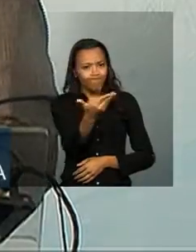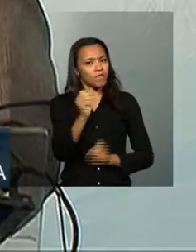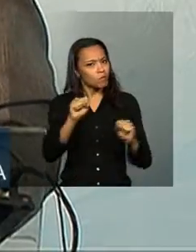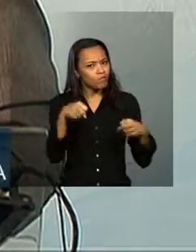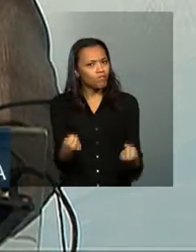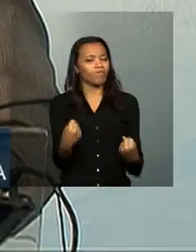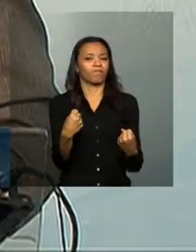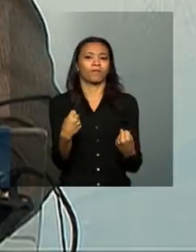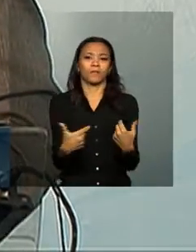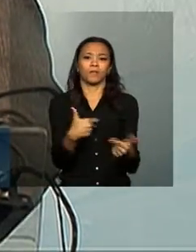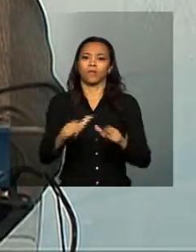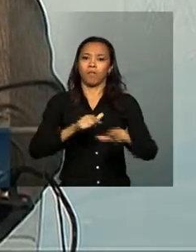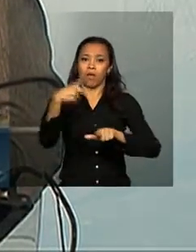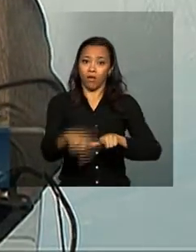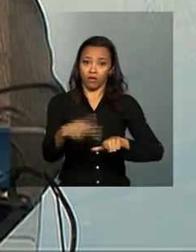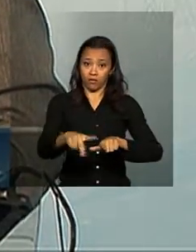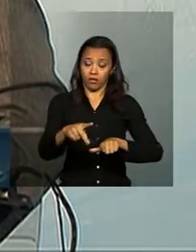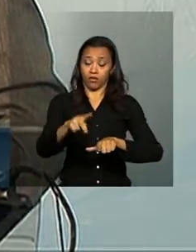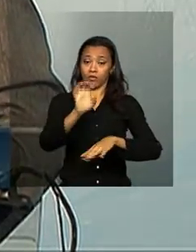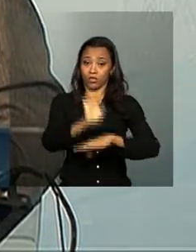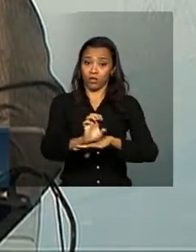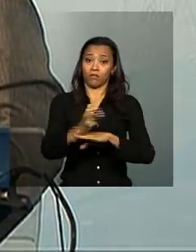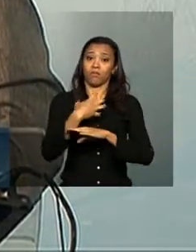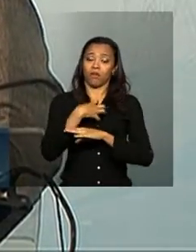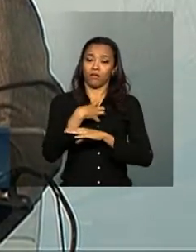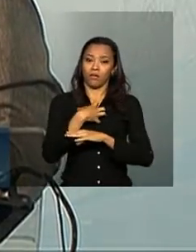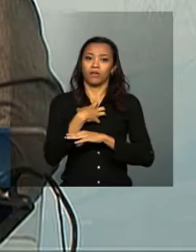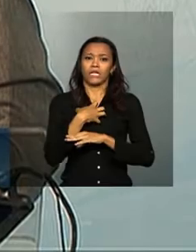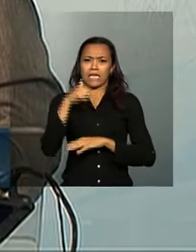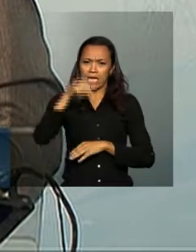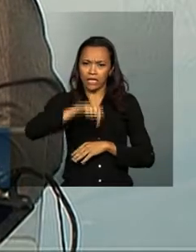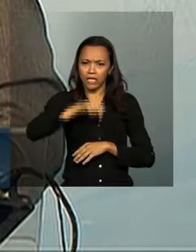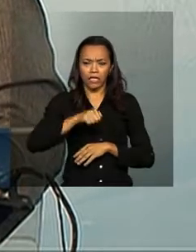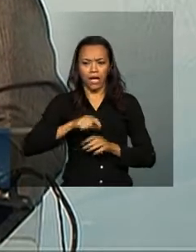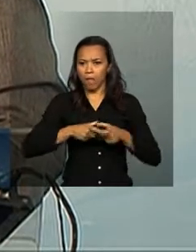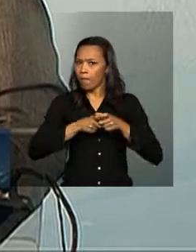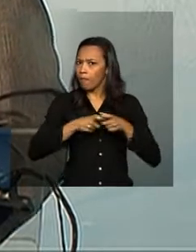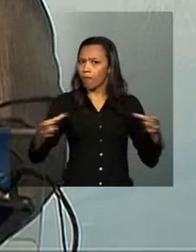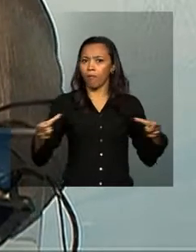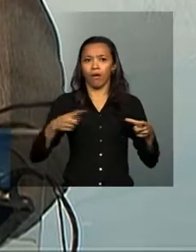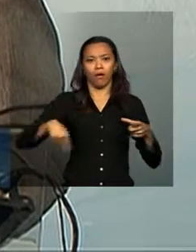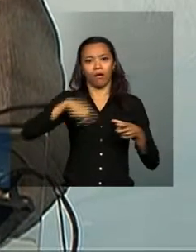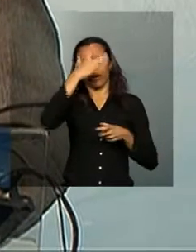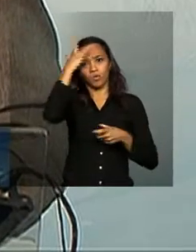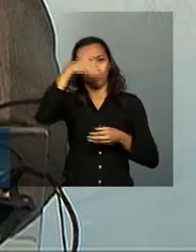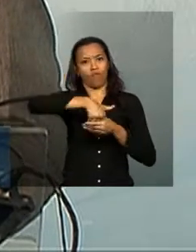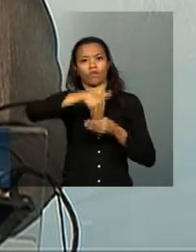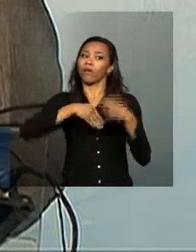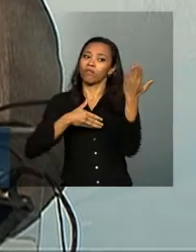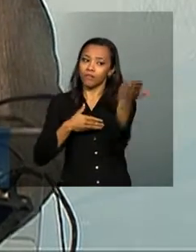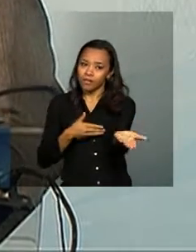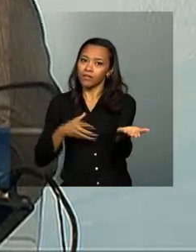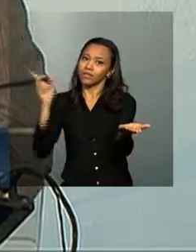a convicção dos baianos que lhe deram a votação expressiva. A senhora ganhou muito